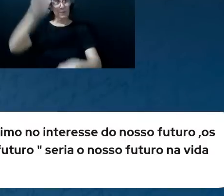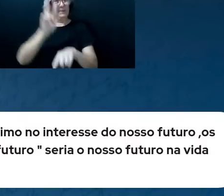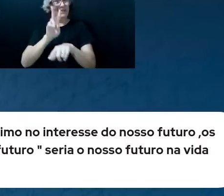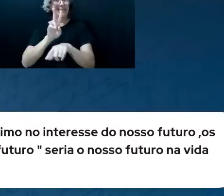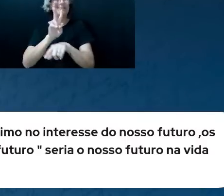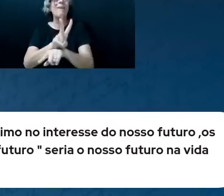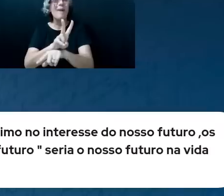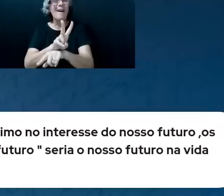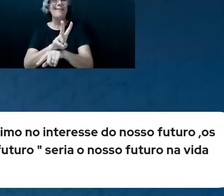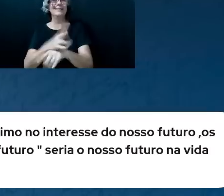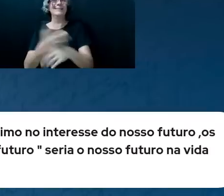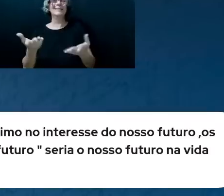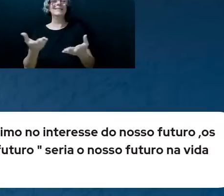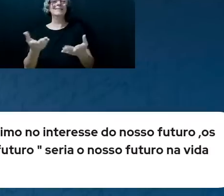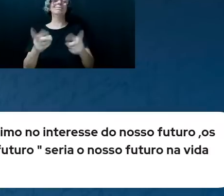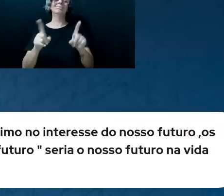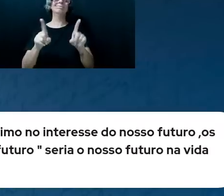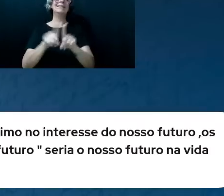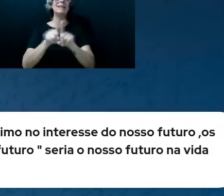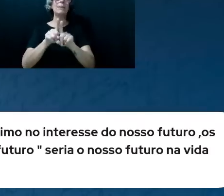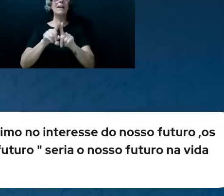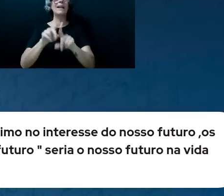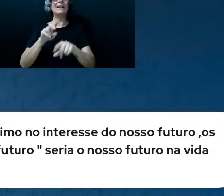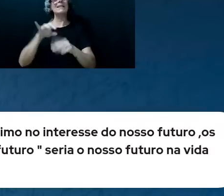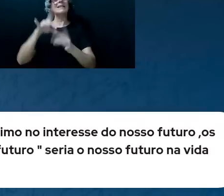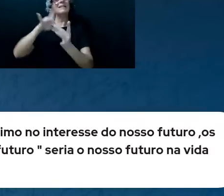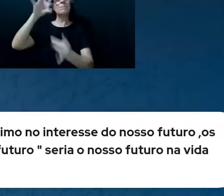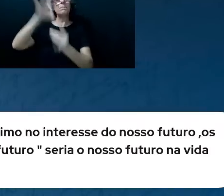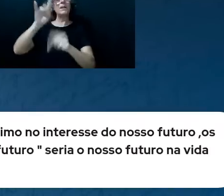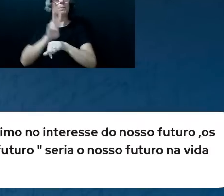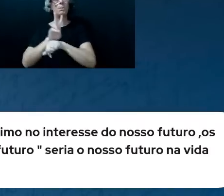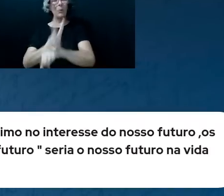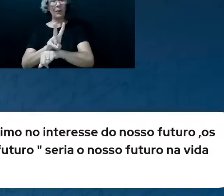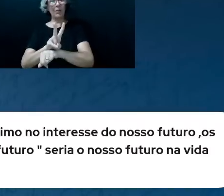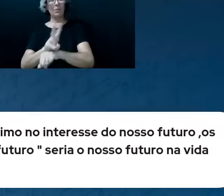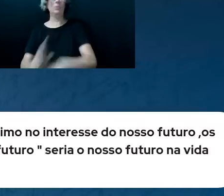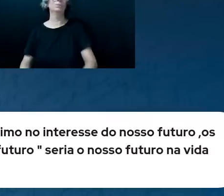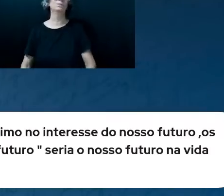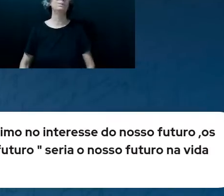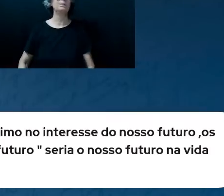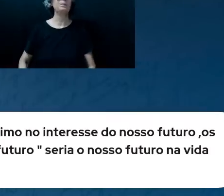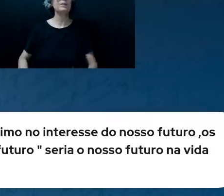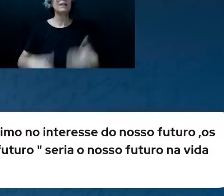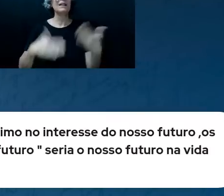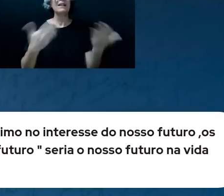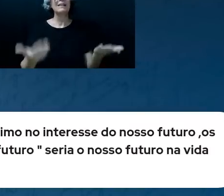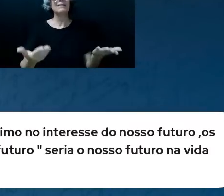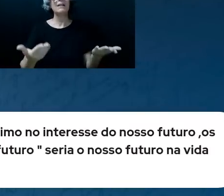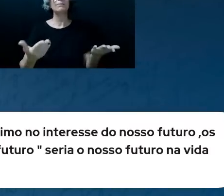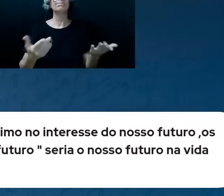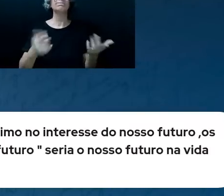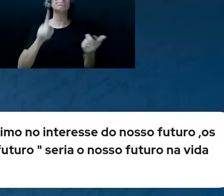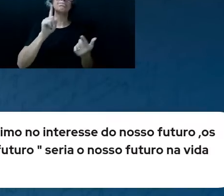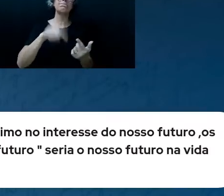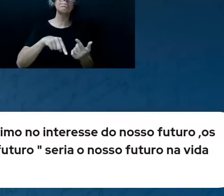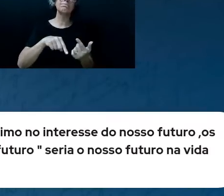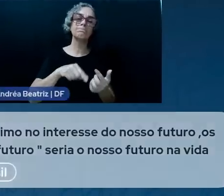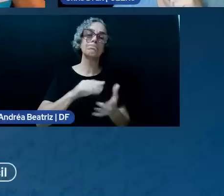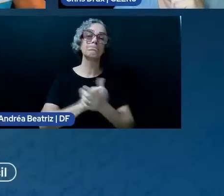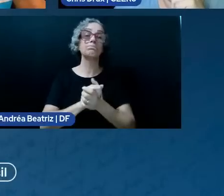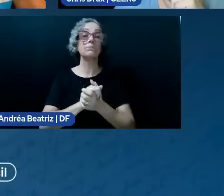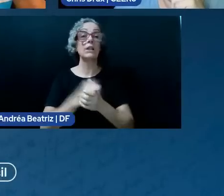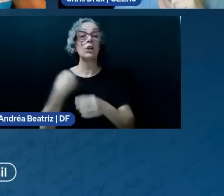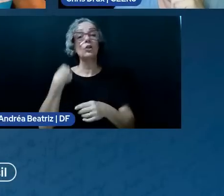têm afeto, o que que mais aflige eles, os males físicos ou os males morais? Daí, mas nós